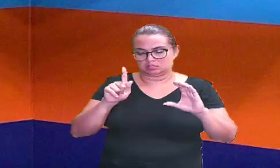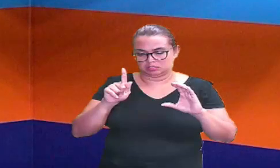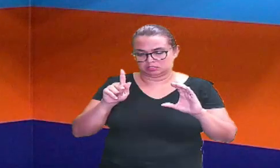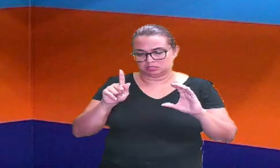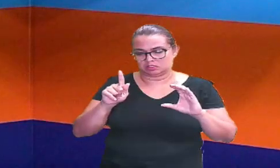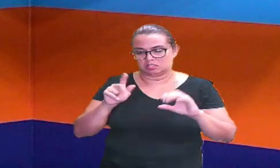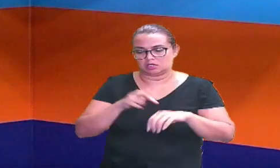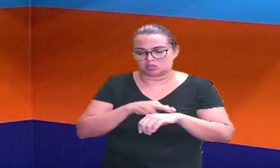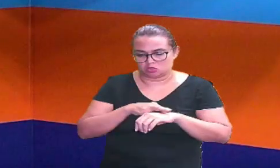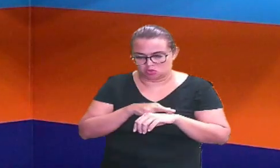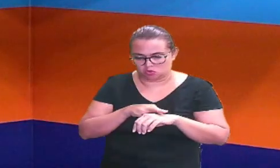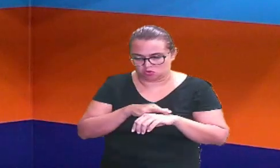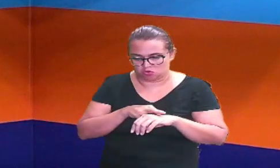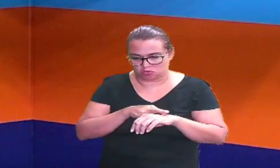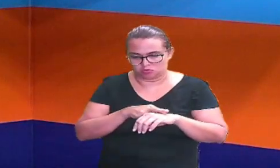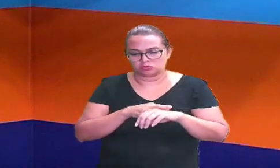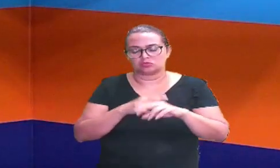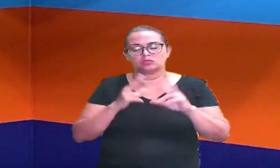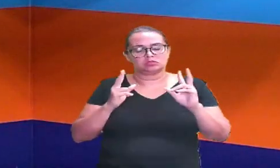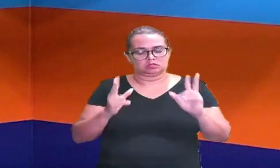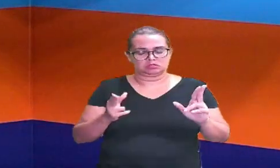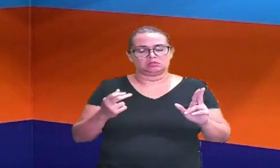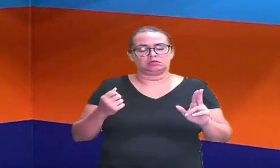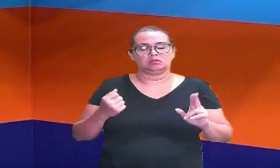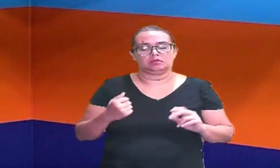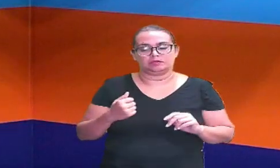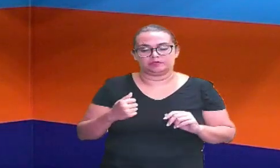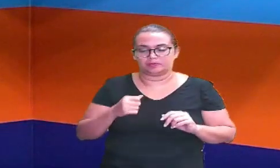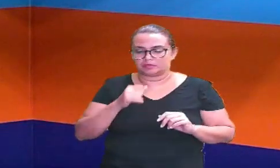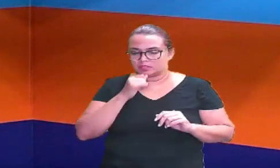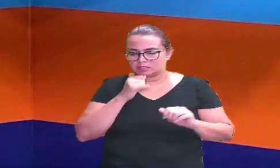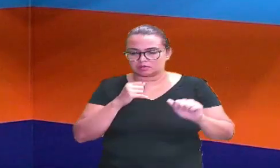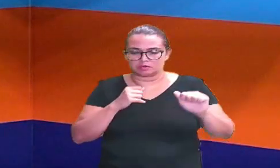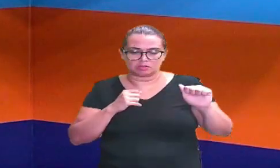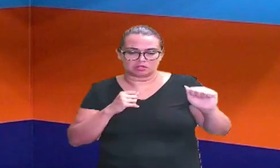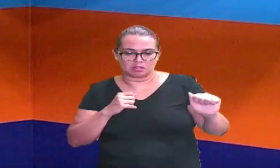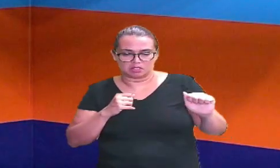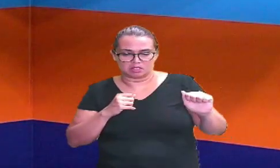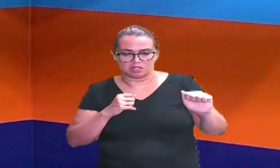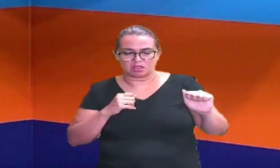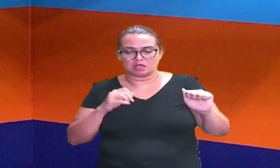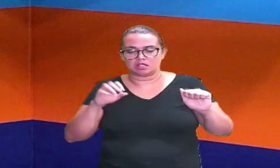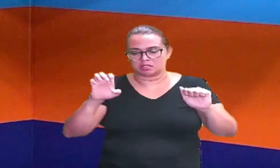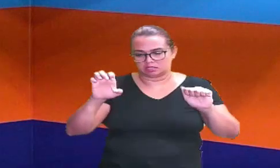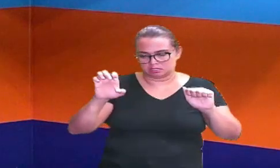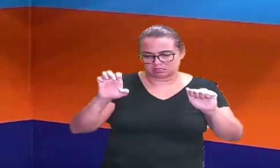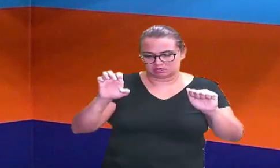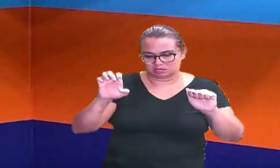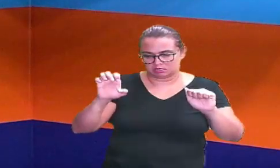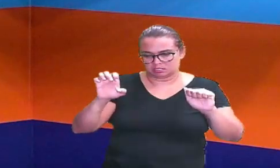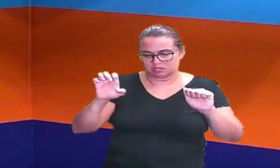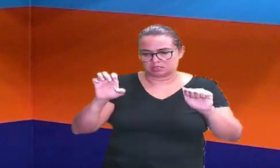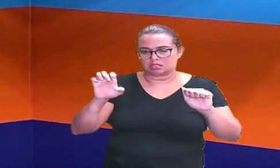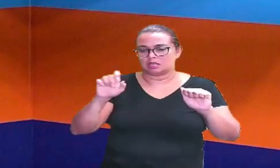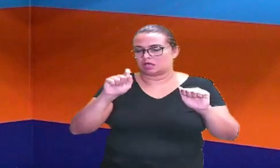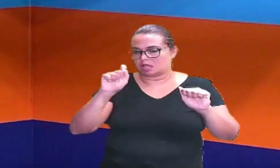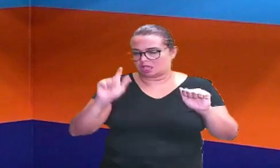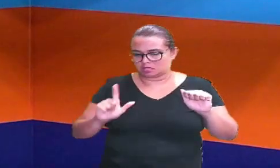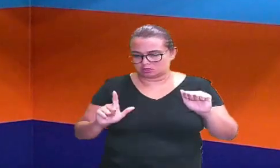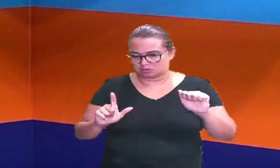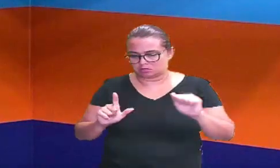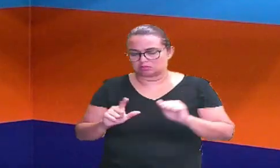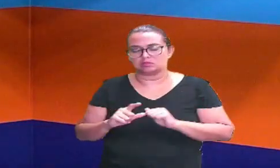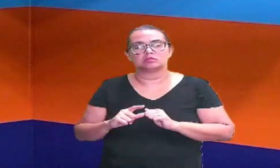tem a mesma medida, o ângulo A e o ângulo E, que são azuis,